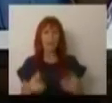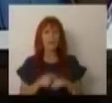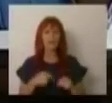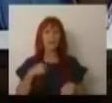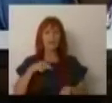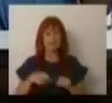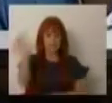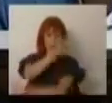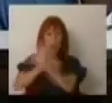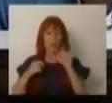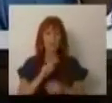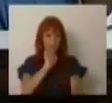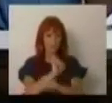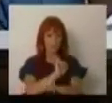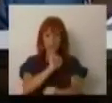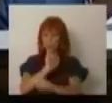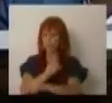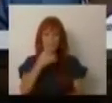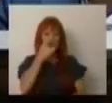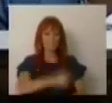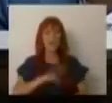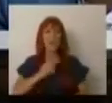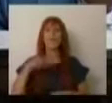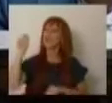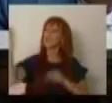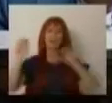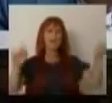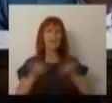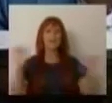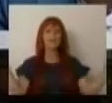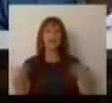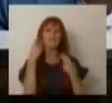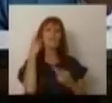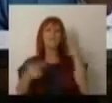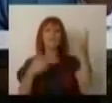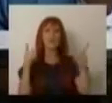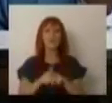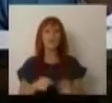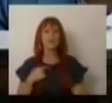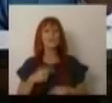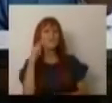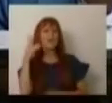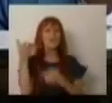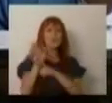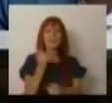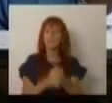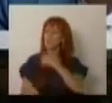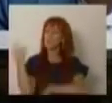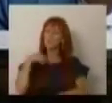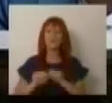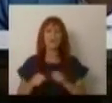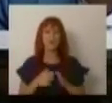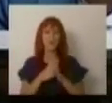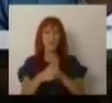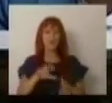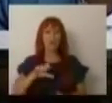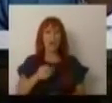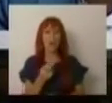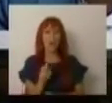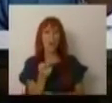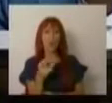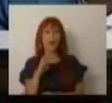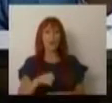chegamos a uma Europa de bloqueios que falha até quando é chamada a salvar vidas. Atente-se ao exemplo recente do caso do navio Aquarius.